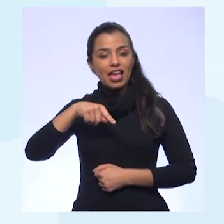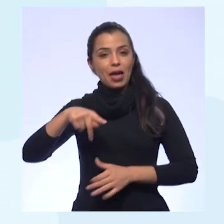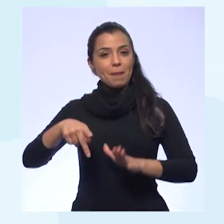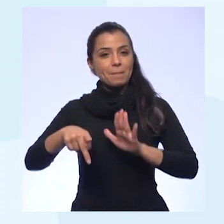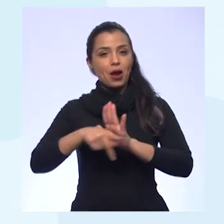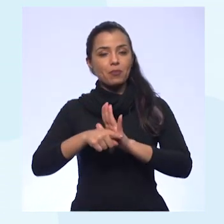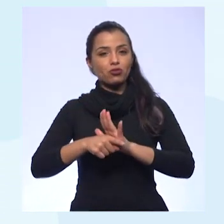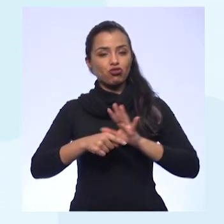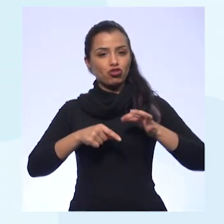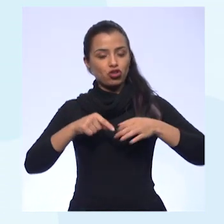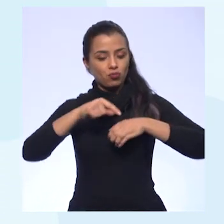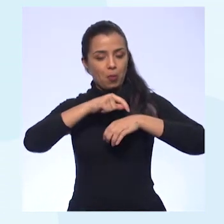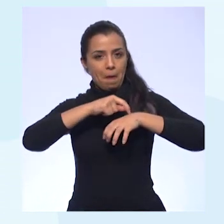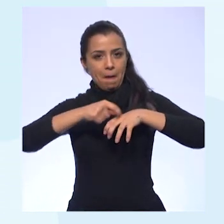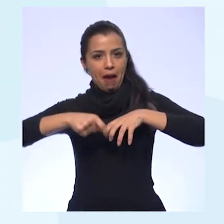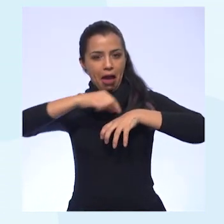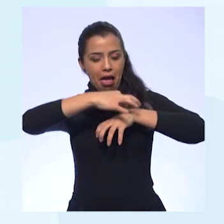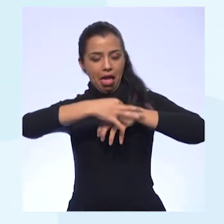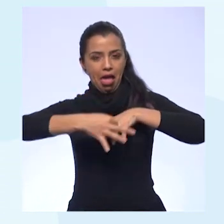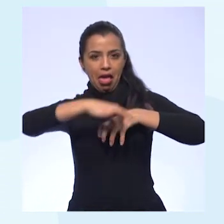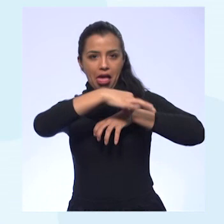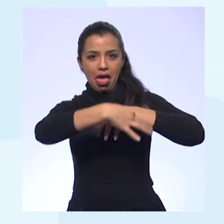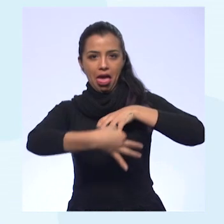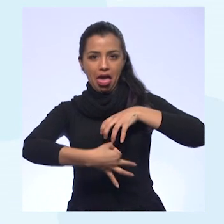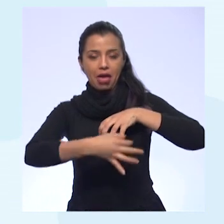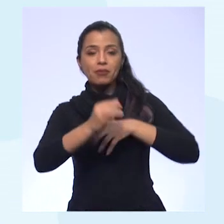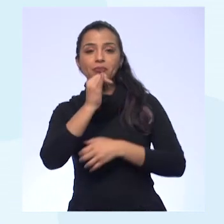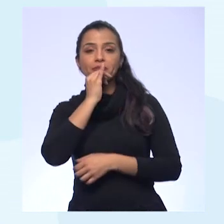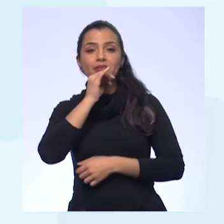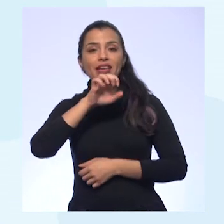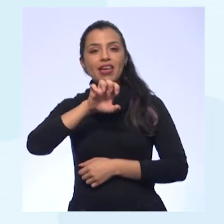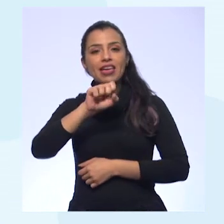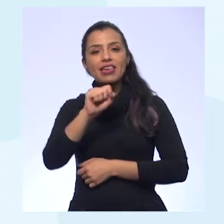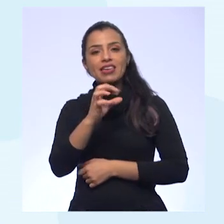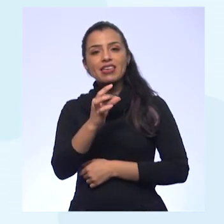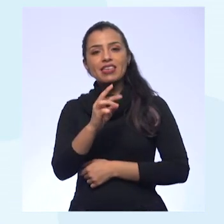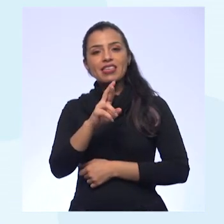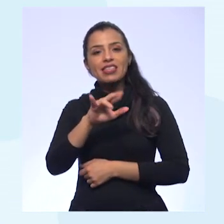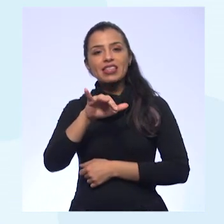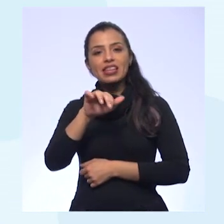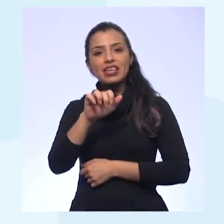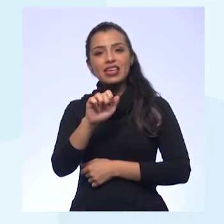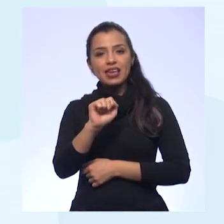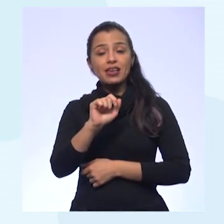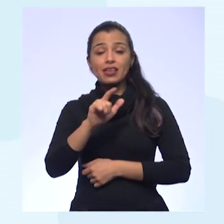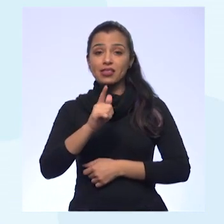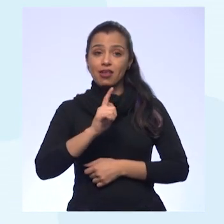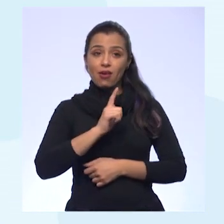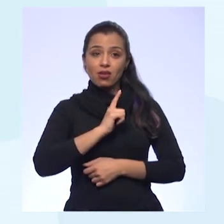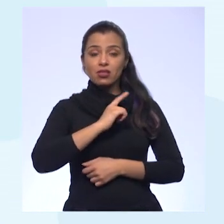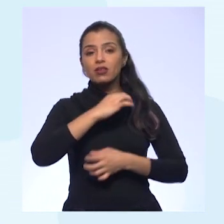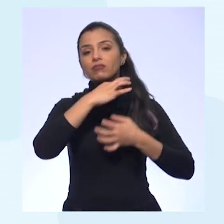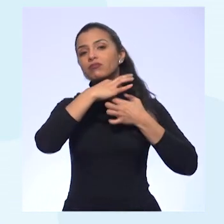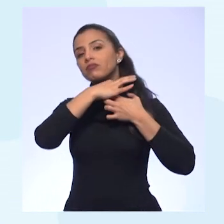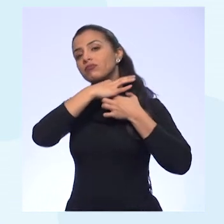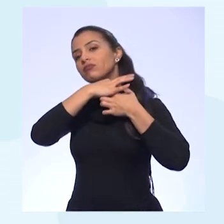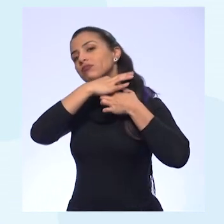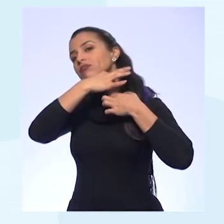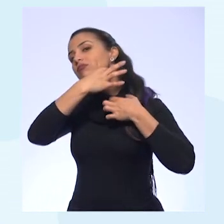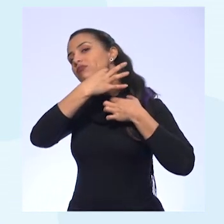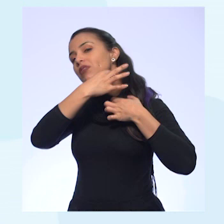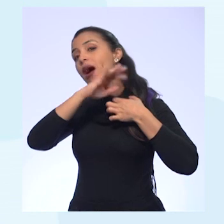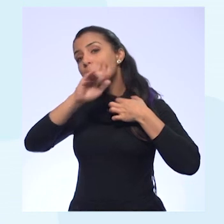e também de quebra dá para você perceber vários outros músculos estriados aí, você tem alguns do ombro ali, dá para ver uma